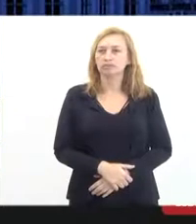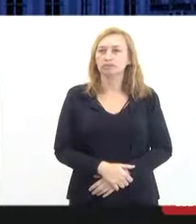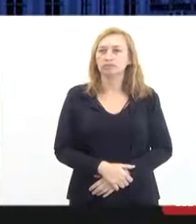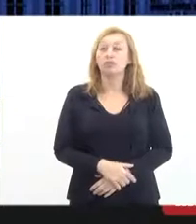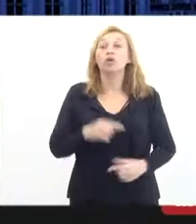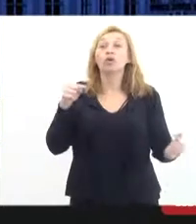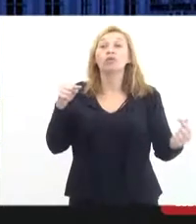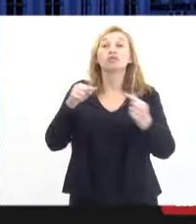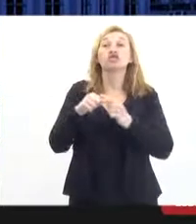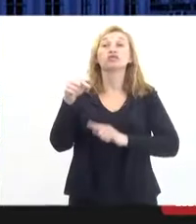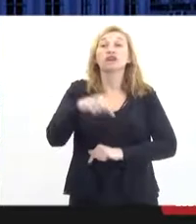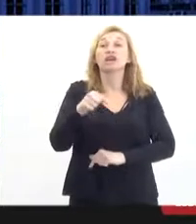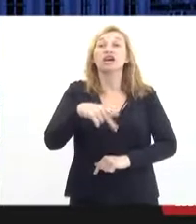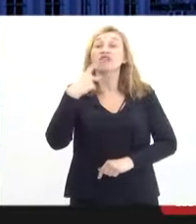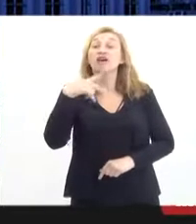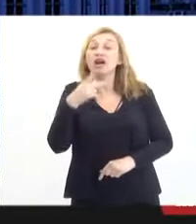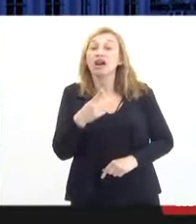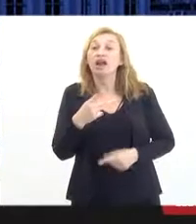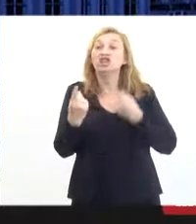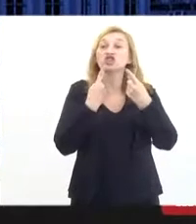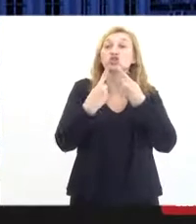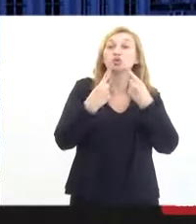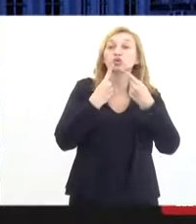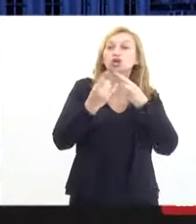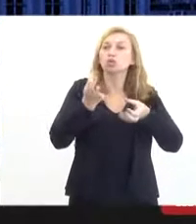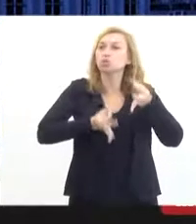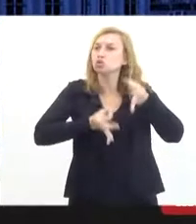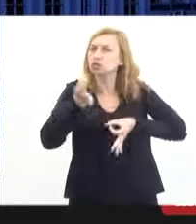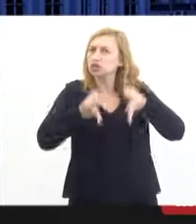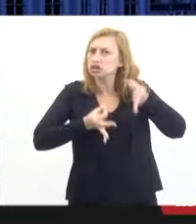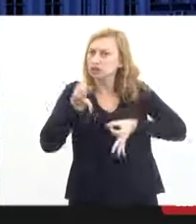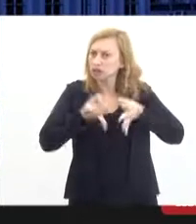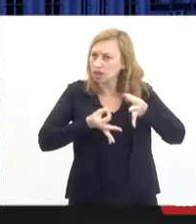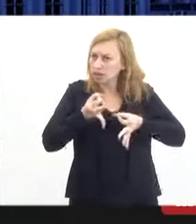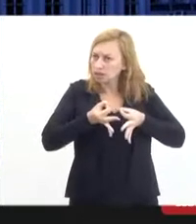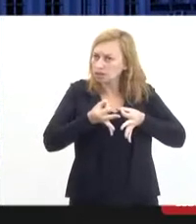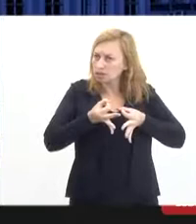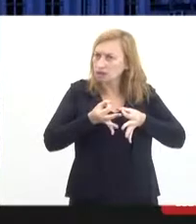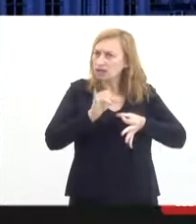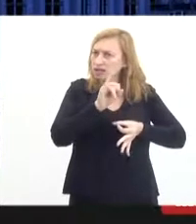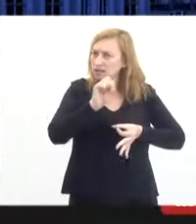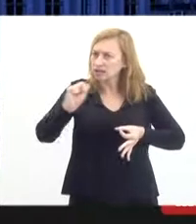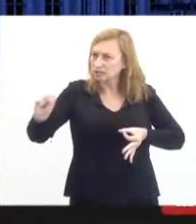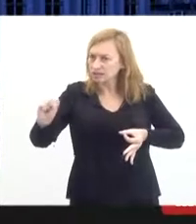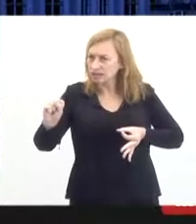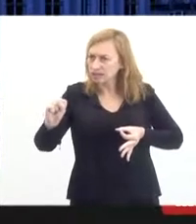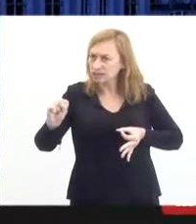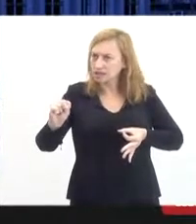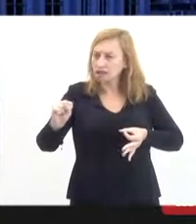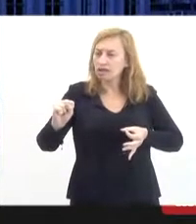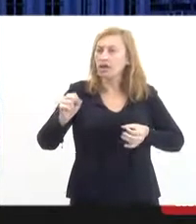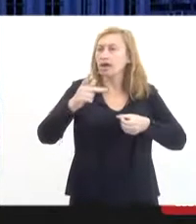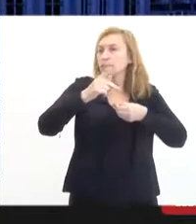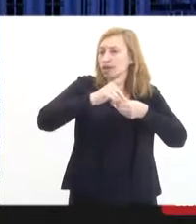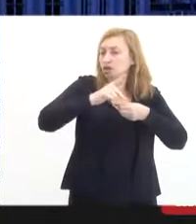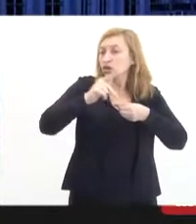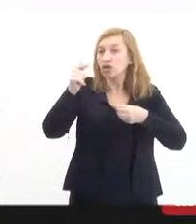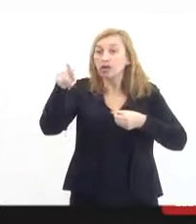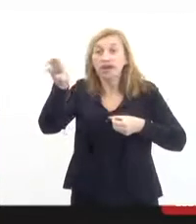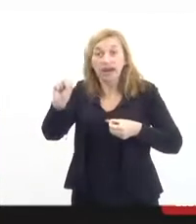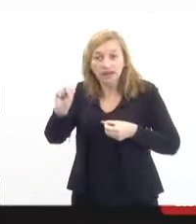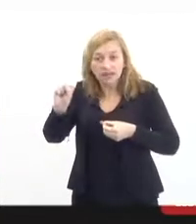O objetivo aqui é falar sobre as discussões judiciais, sobre ICMS, consequências legais.